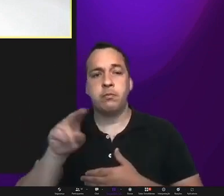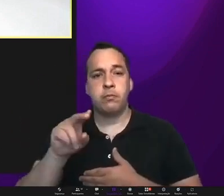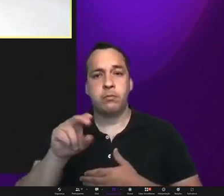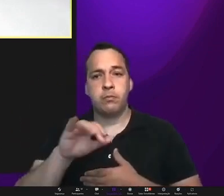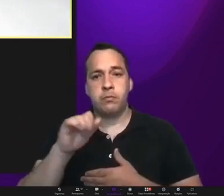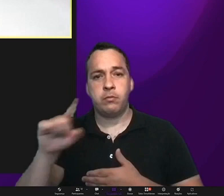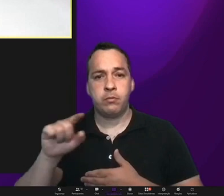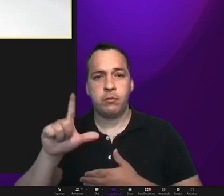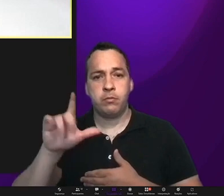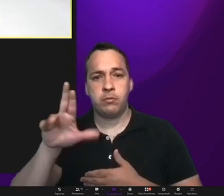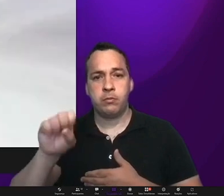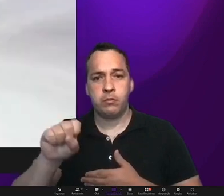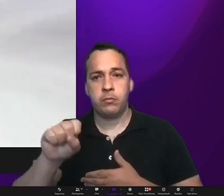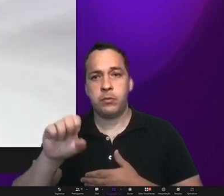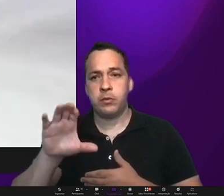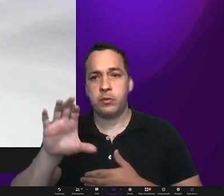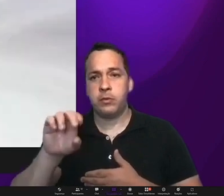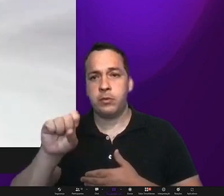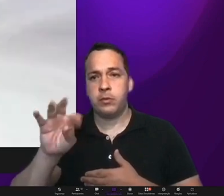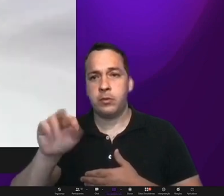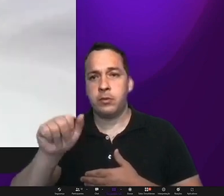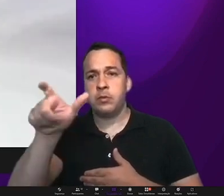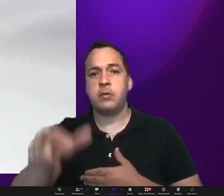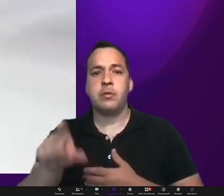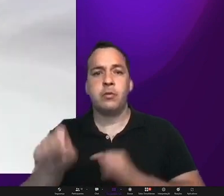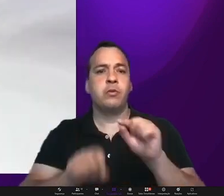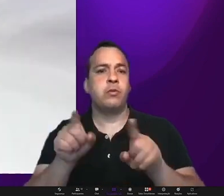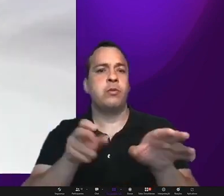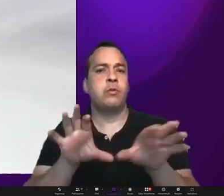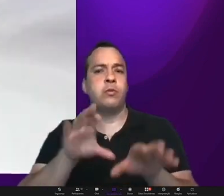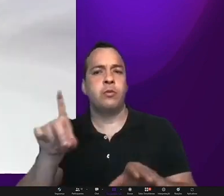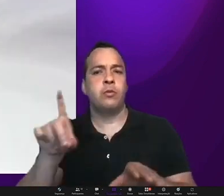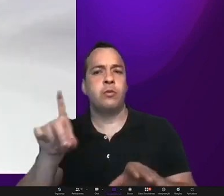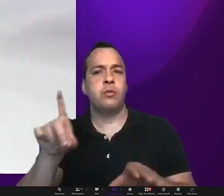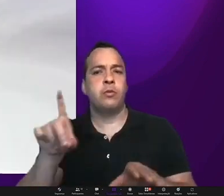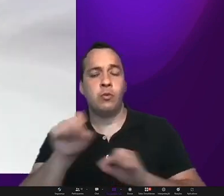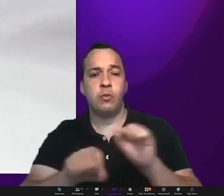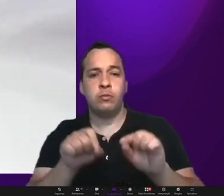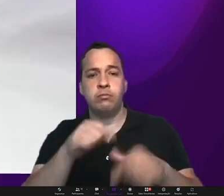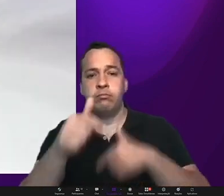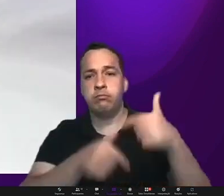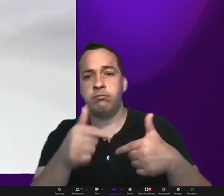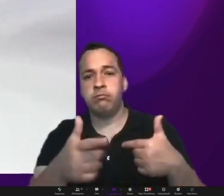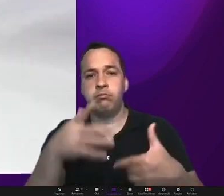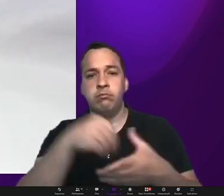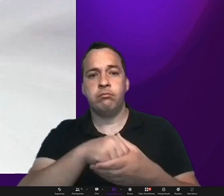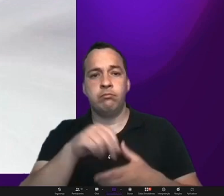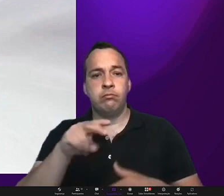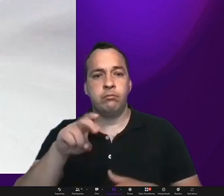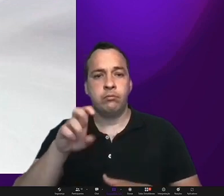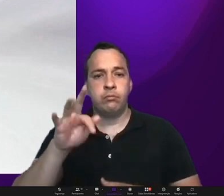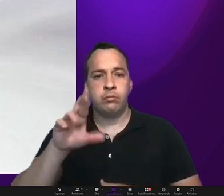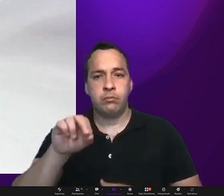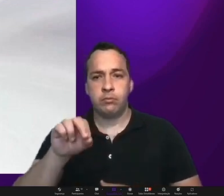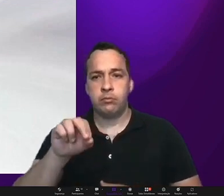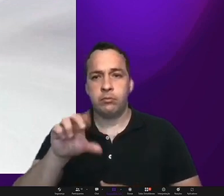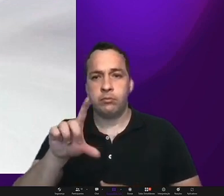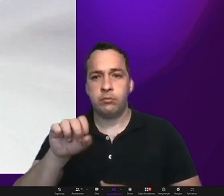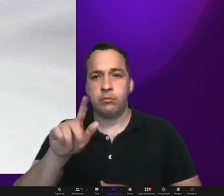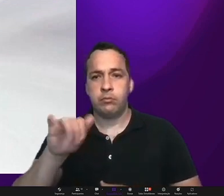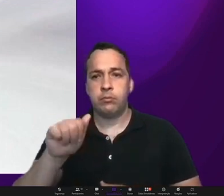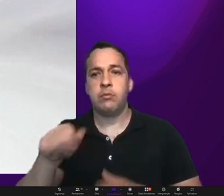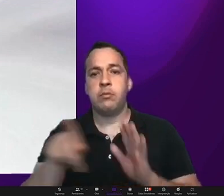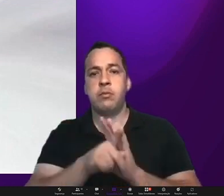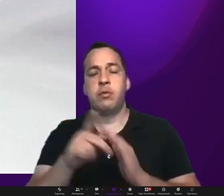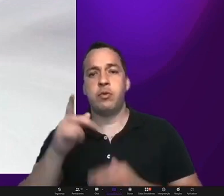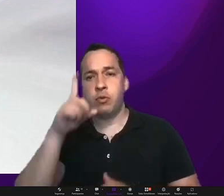Luiz Costa, que é coordenador operacional da nefrologia do Hospital Procardíaco do Rio de Janeiro, e